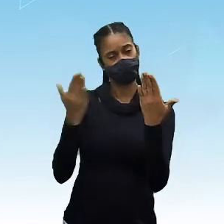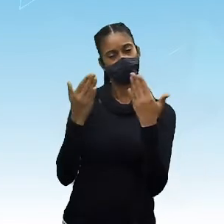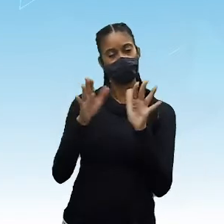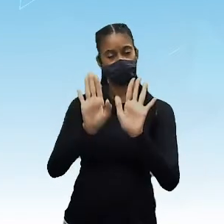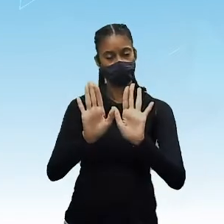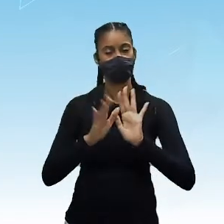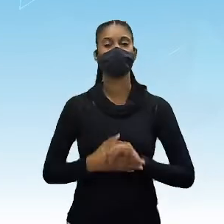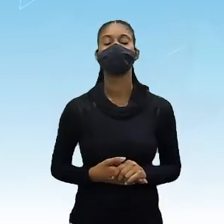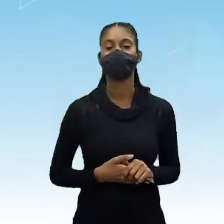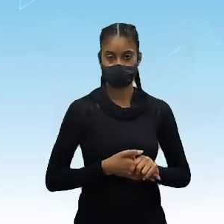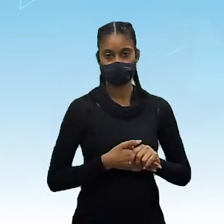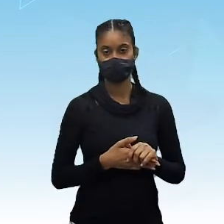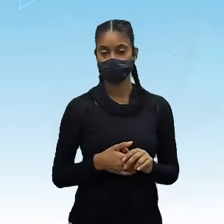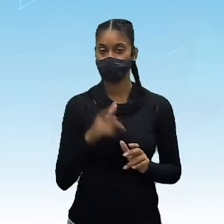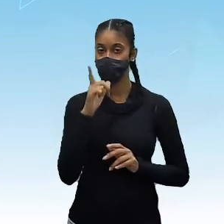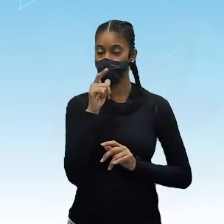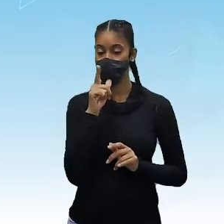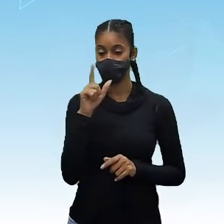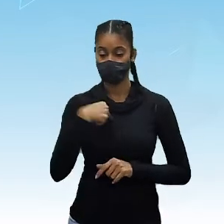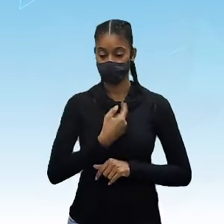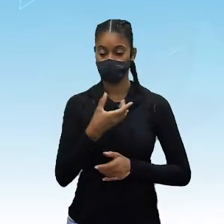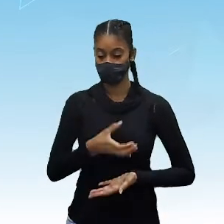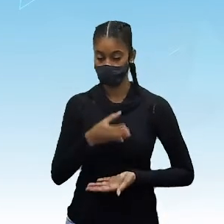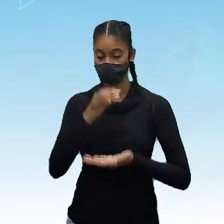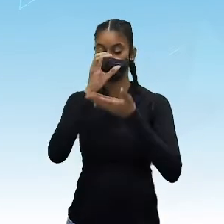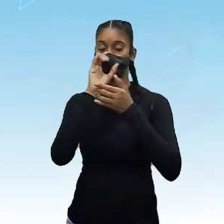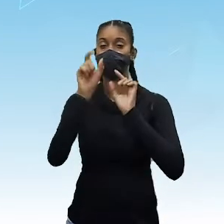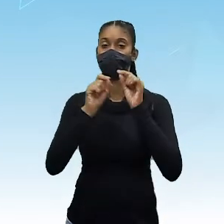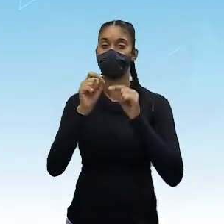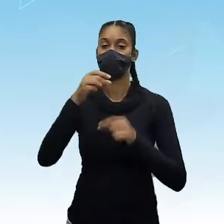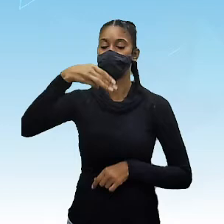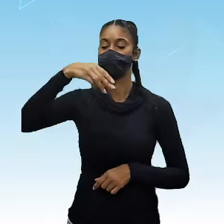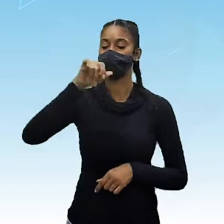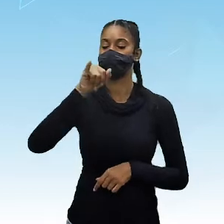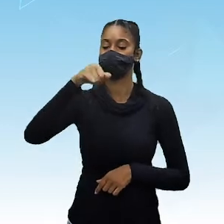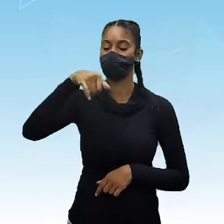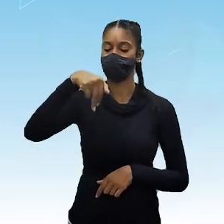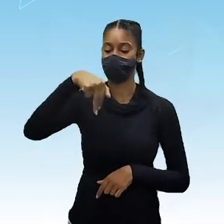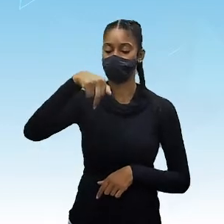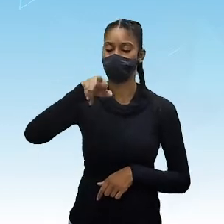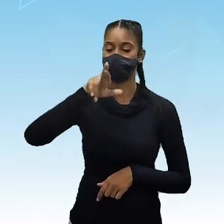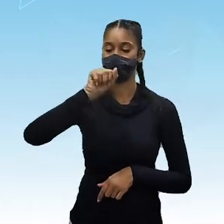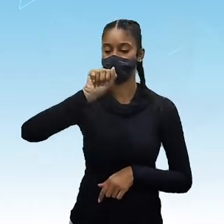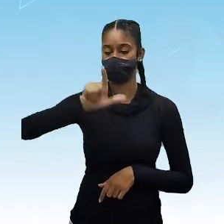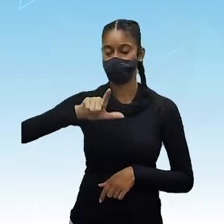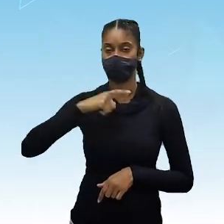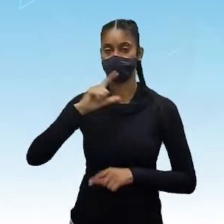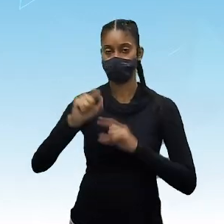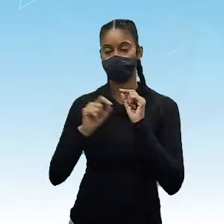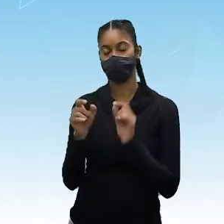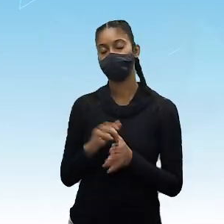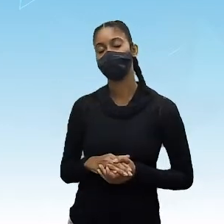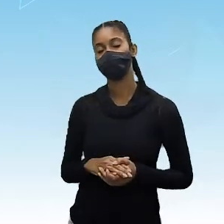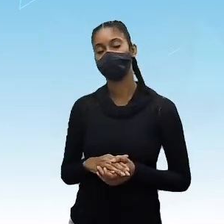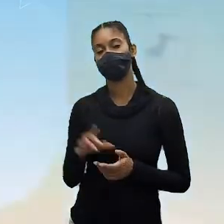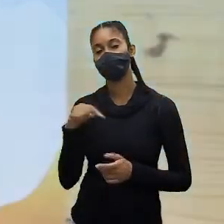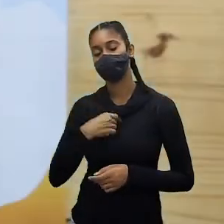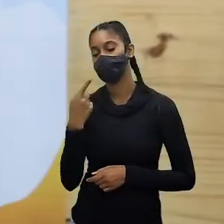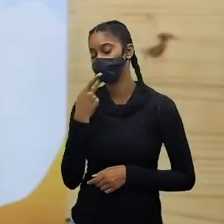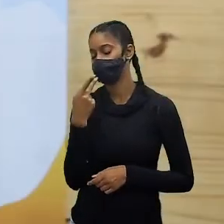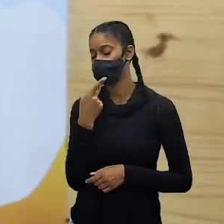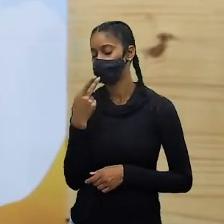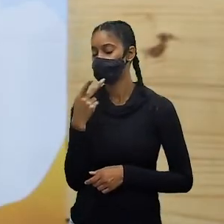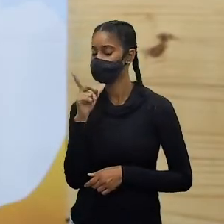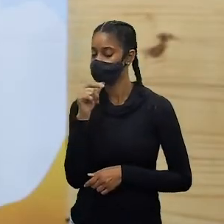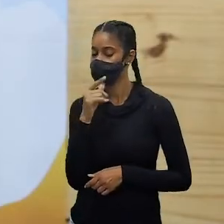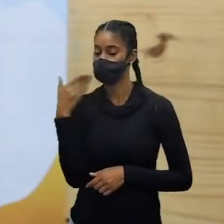comparativo. A água que nós bebemos é água mineral. No nosso dia a dia, a gente chama ela também de água doce, a